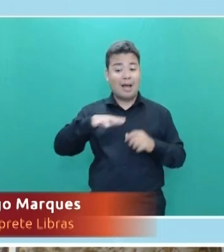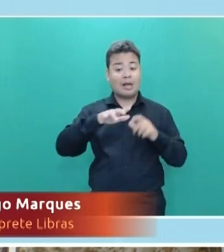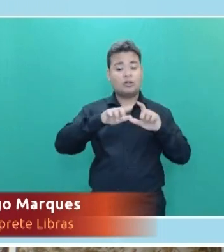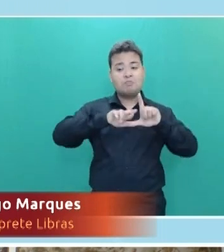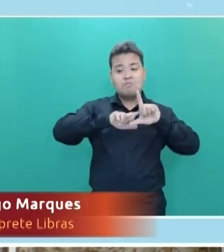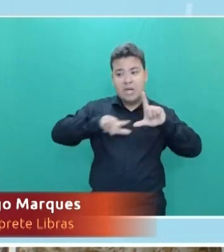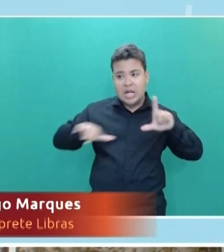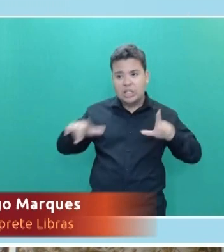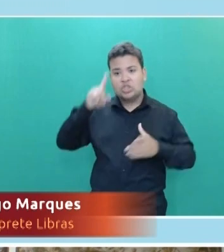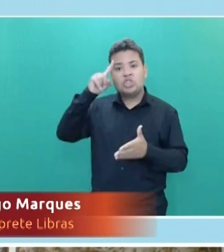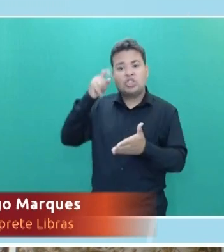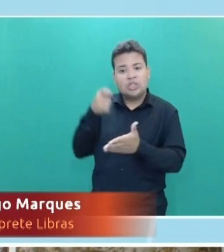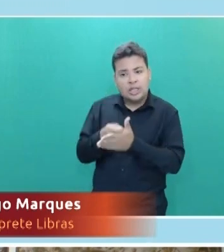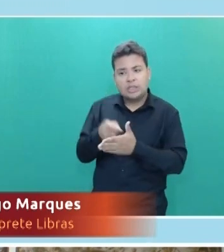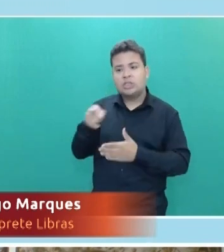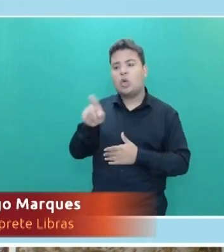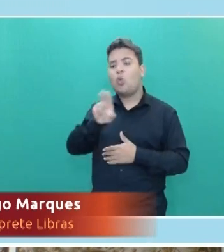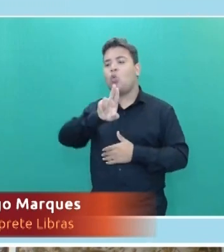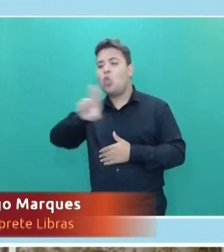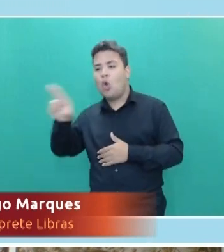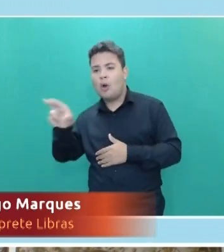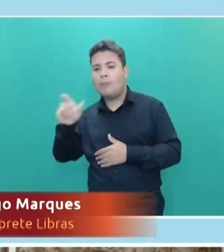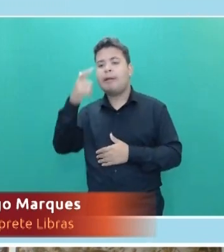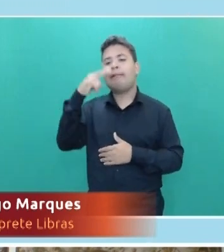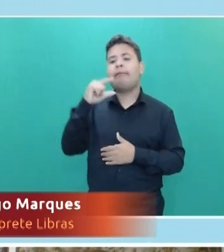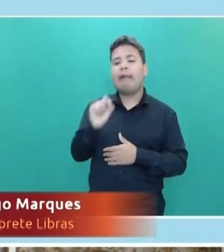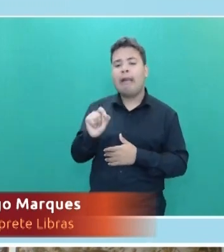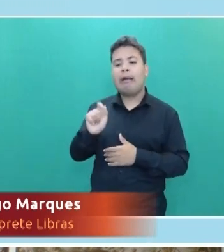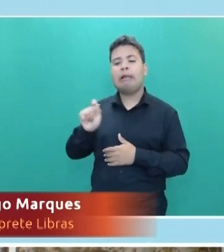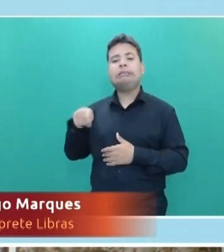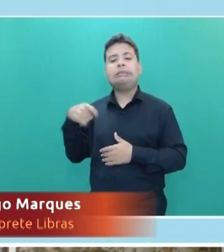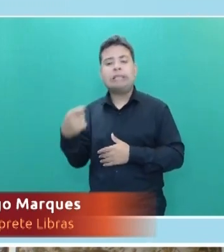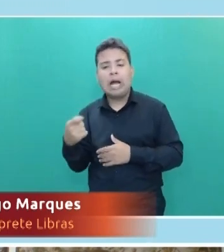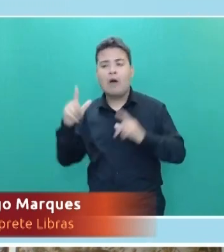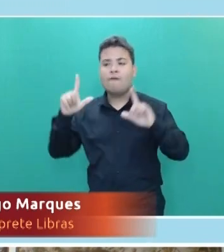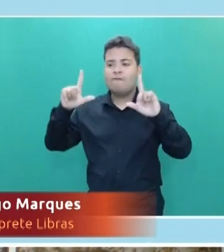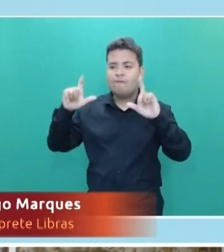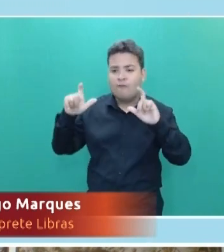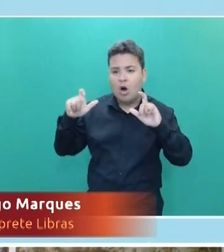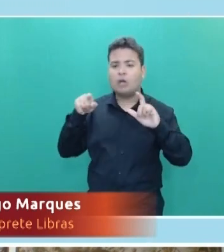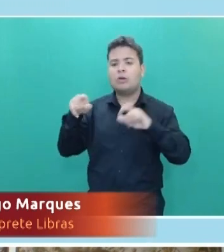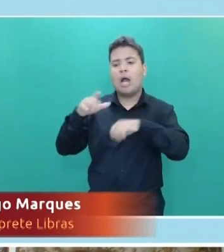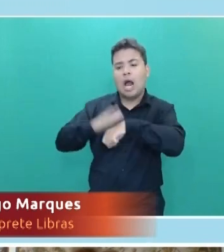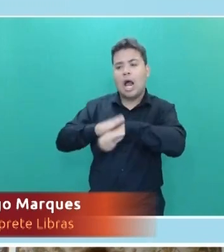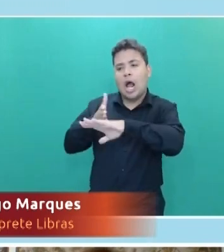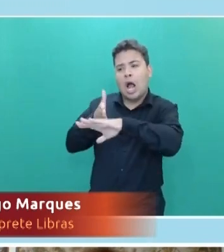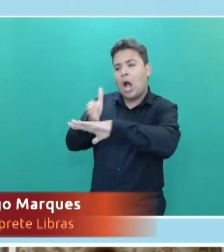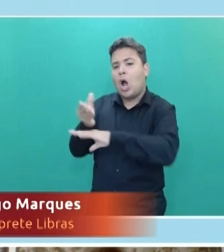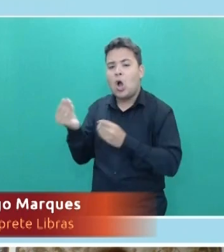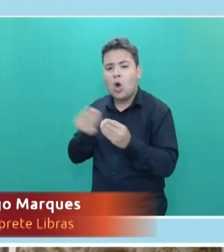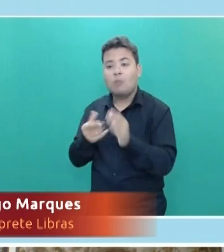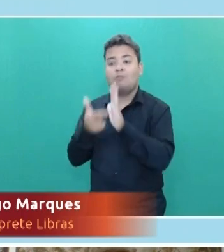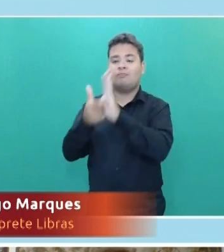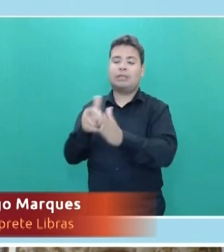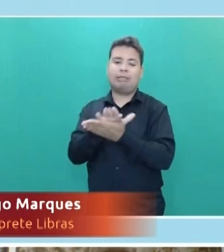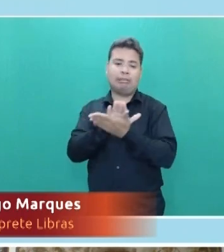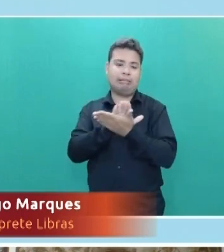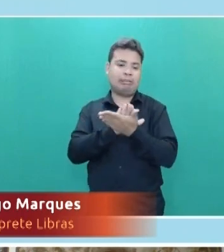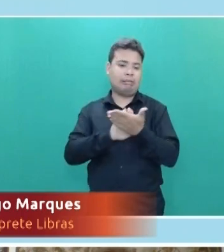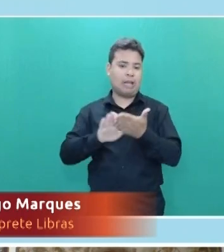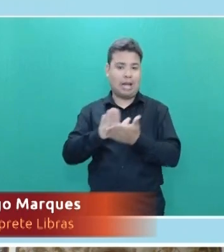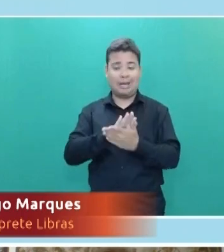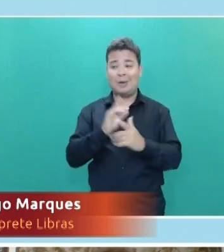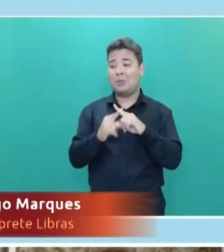haja tanto uma imitação, quanto também essas pessoas não ganhem algum tipo de reconhecimento, né, que elas estariam